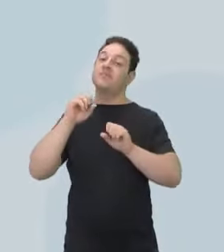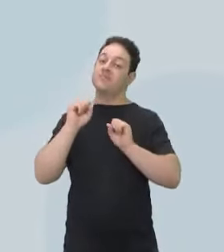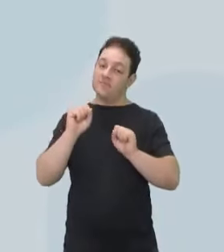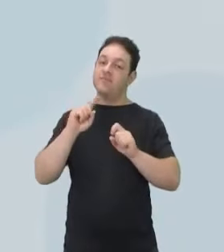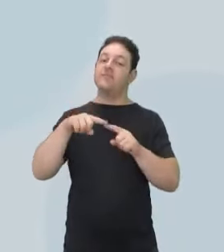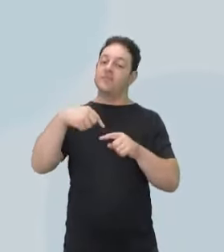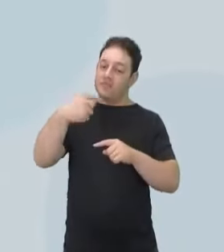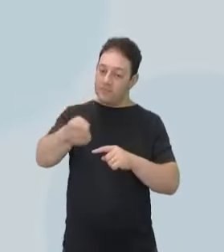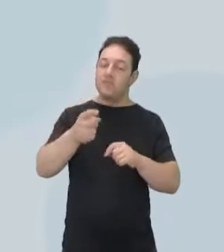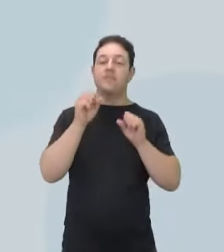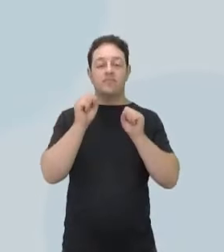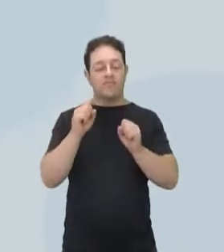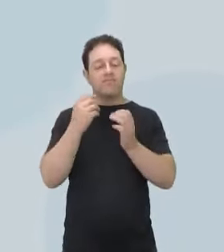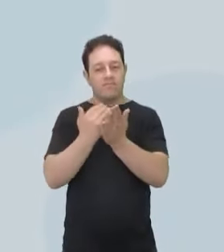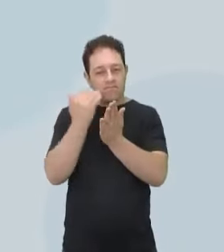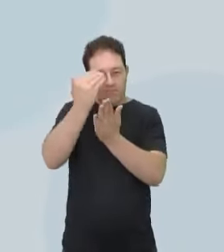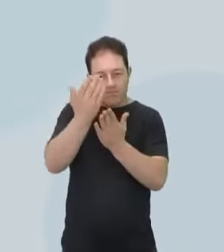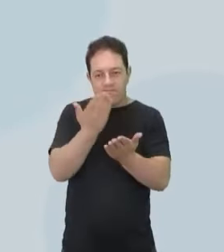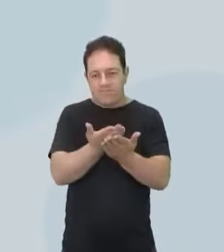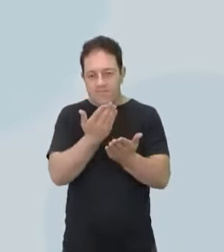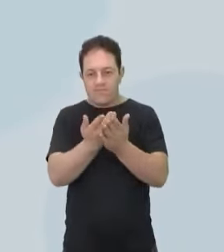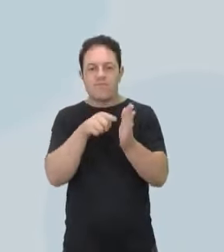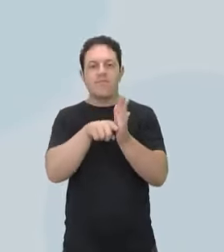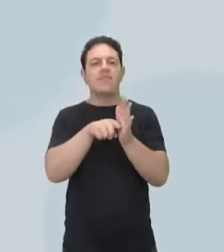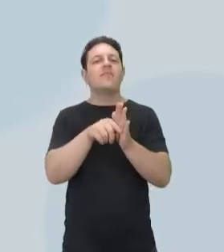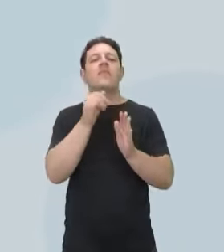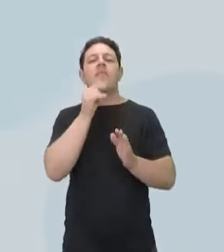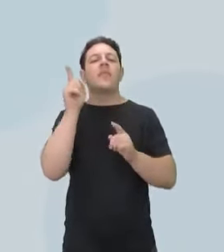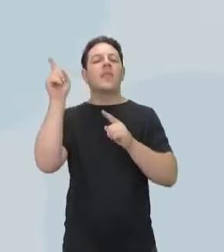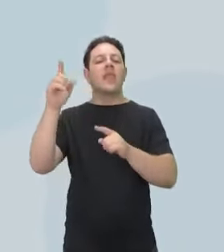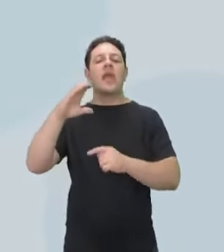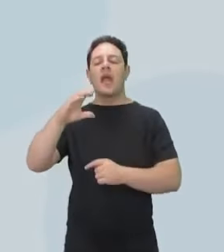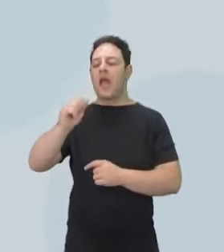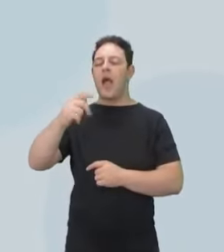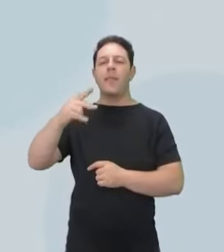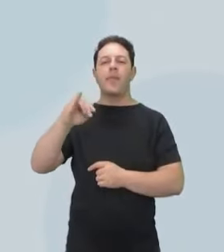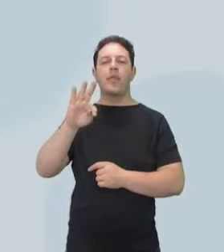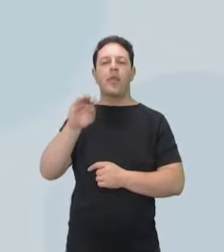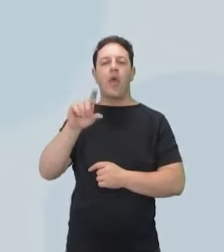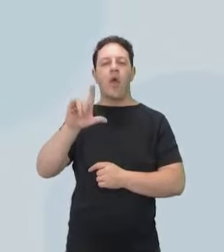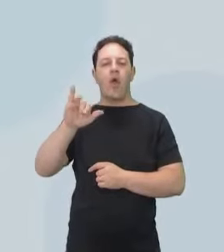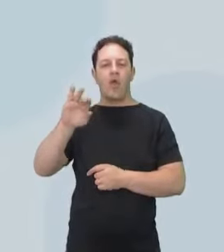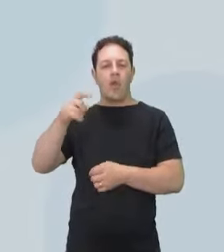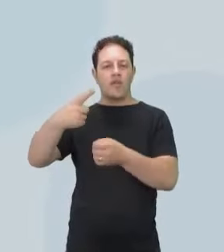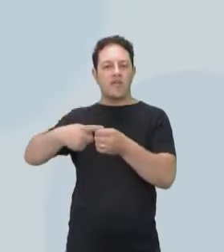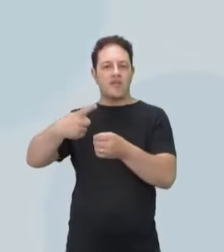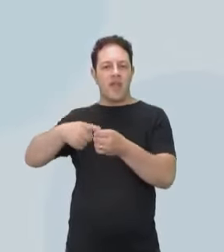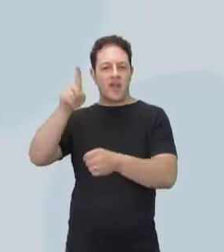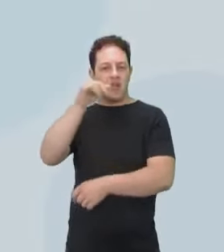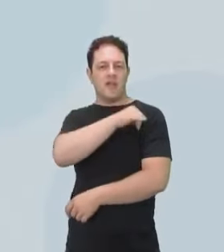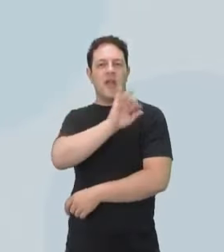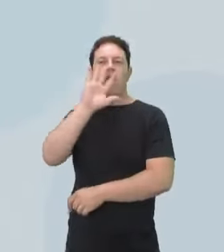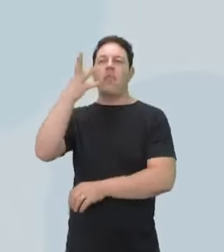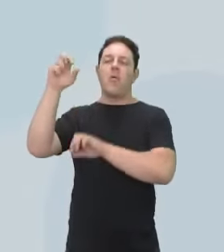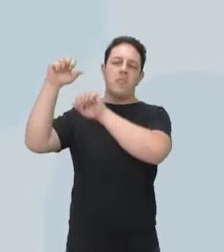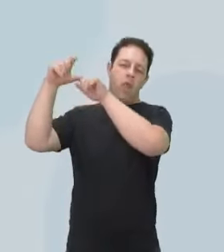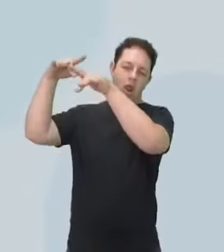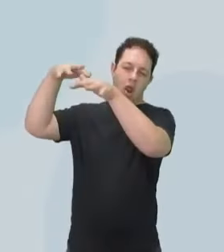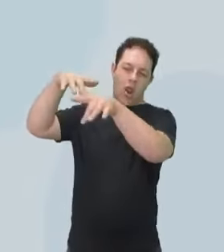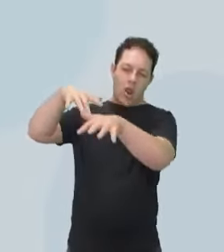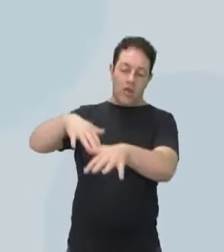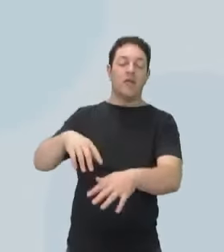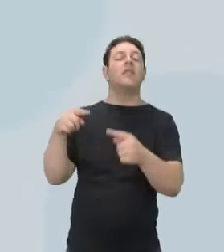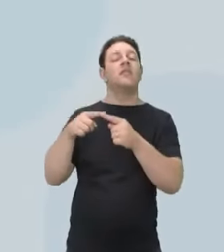a gente trabalhe mais aprofundado neles. O caso de Capitólio, que ocorreu recentemente, a gente pode incluir como geodinâmico? Foi um